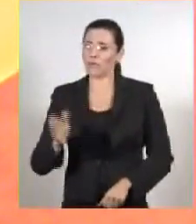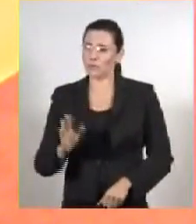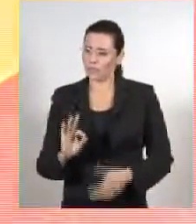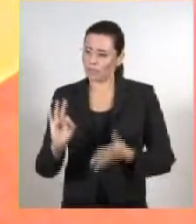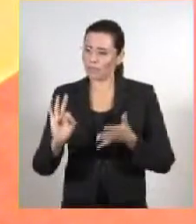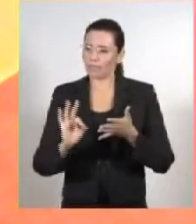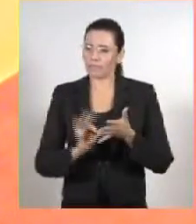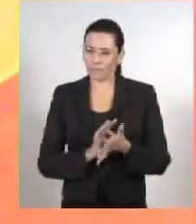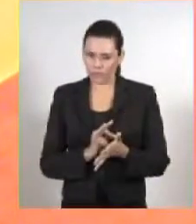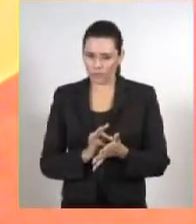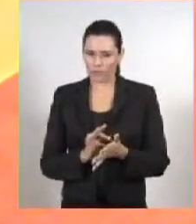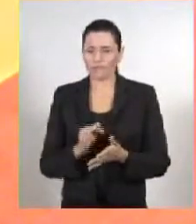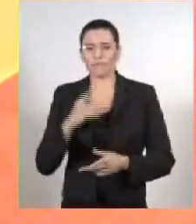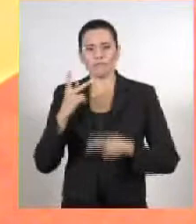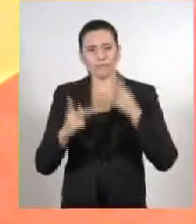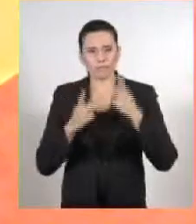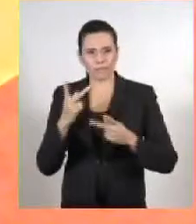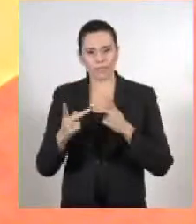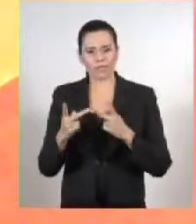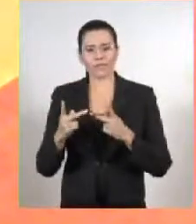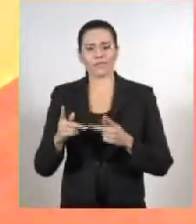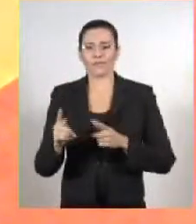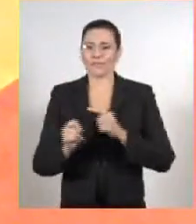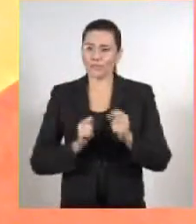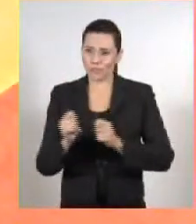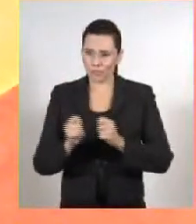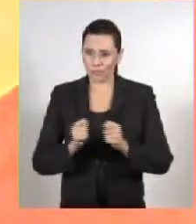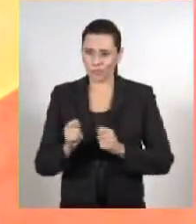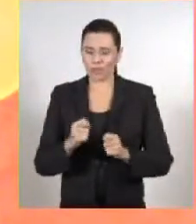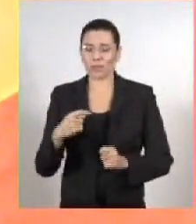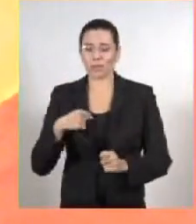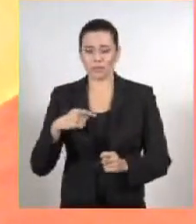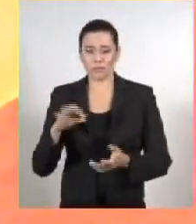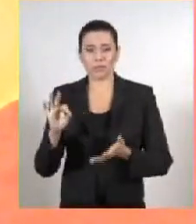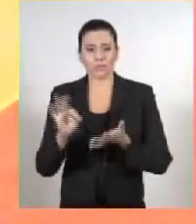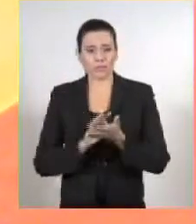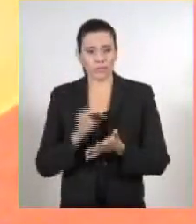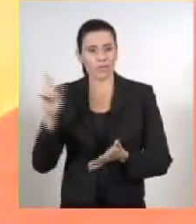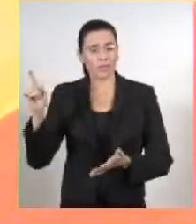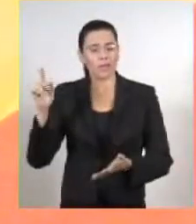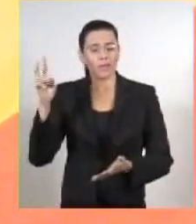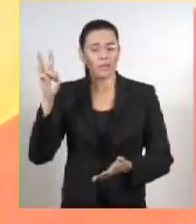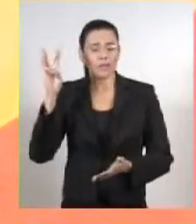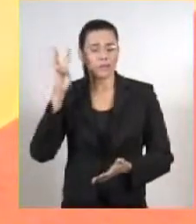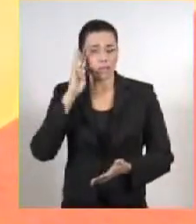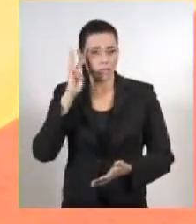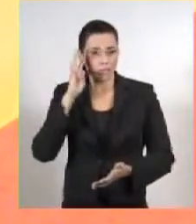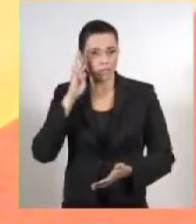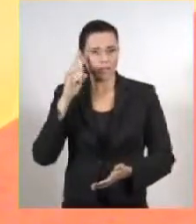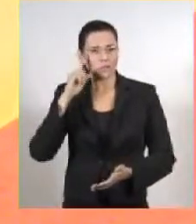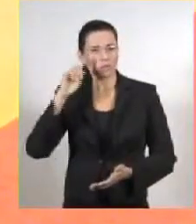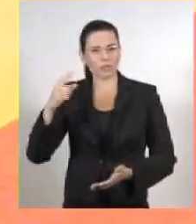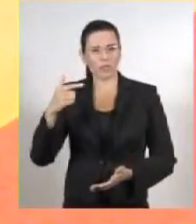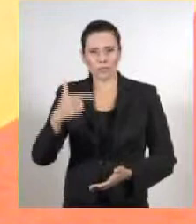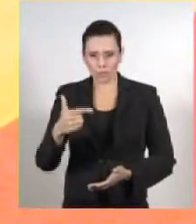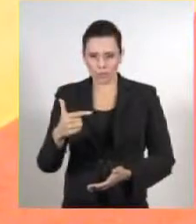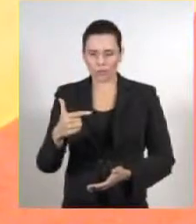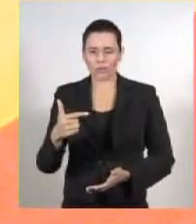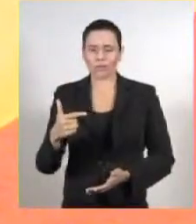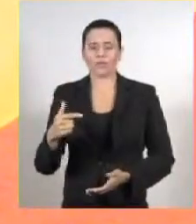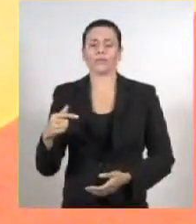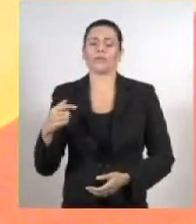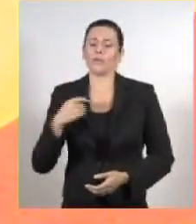registro, falando de economia, já me inscrevi no grande expediente da terça-feira, dia 2, nós estaremos trazendo novamente